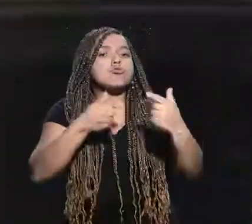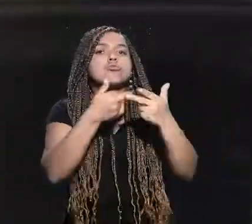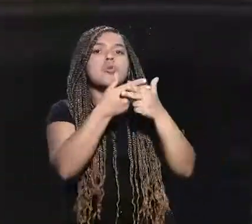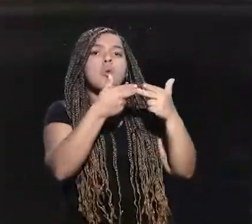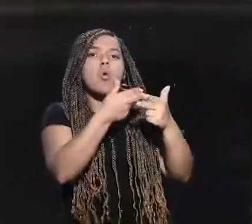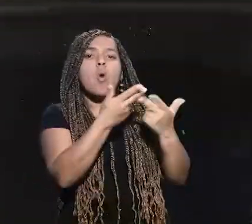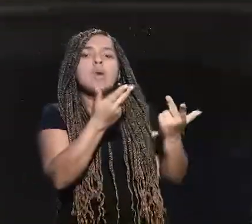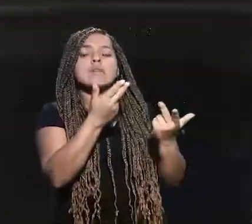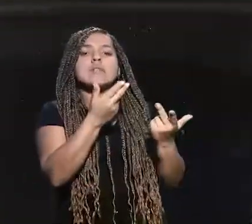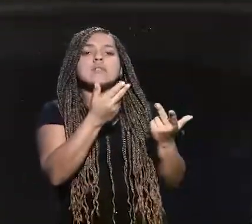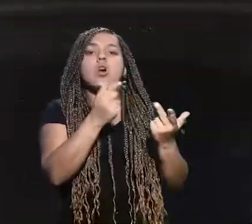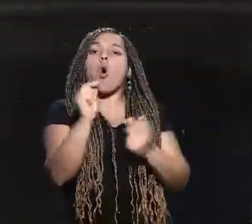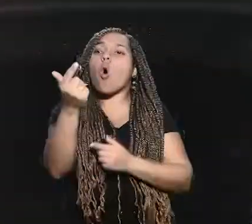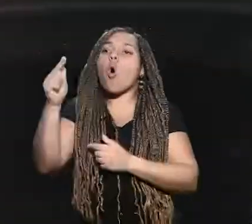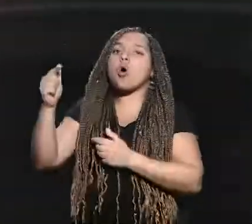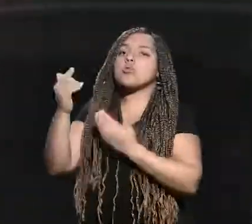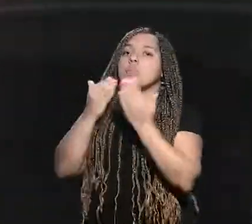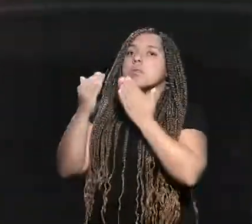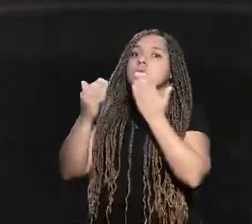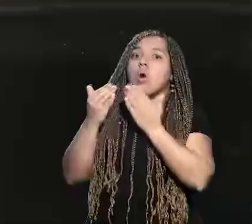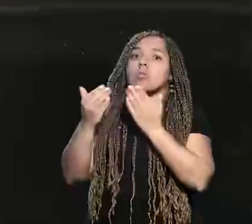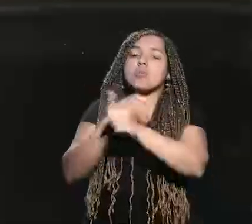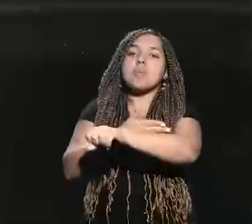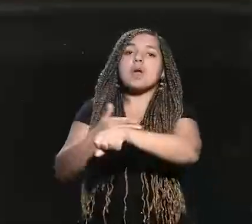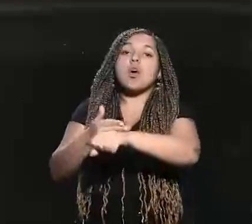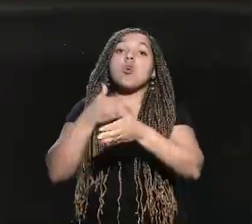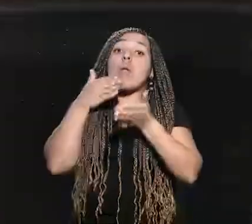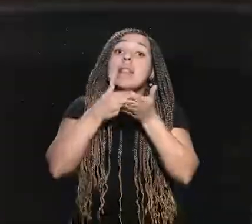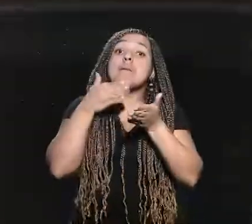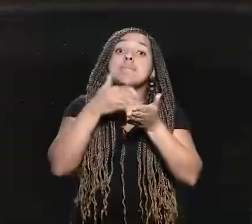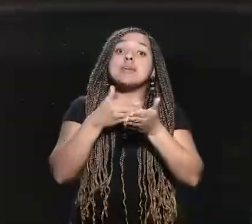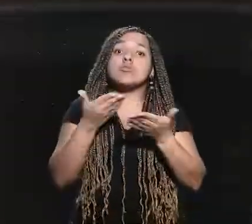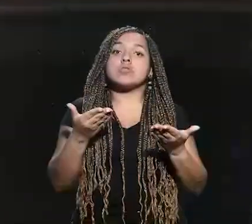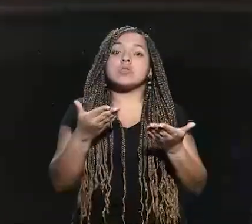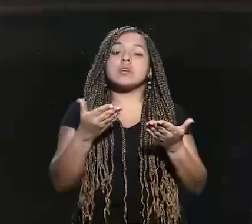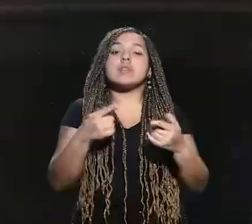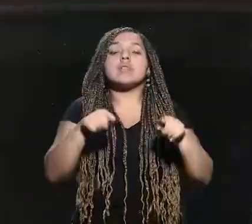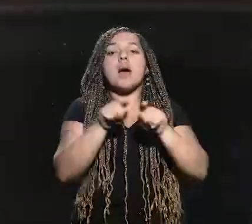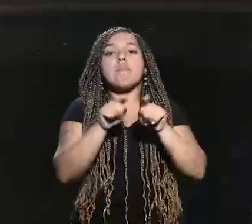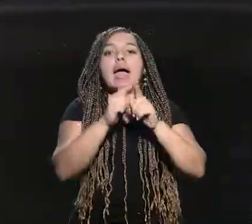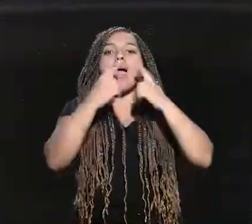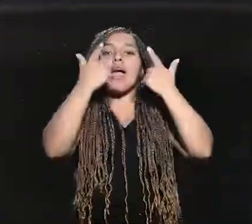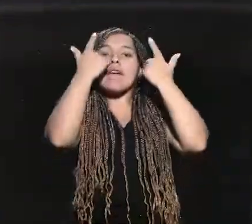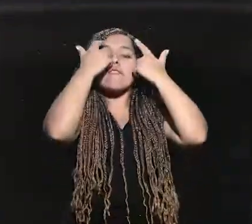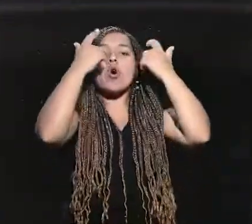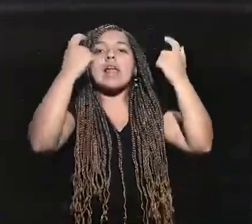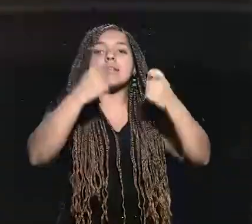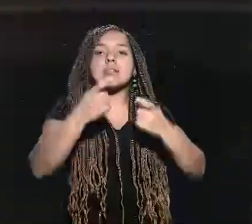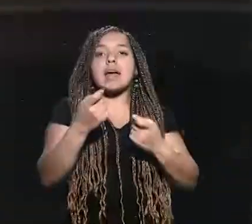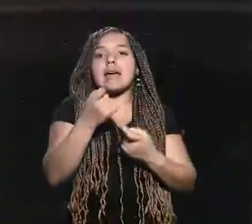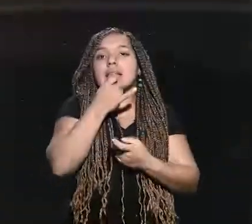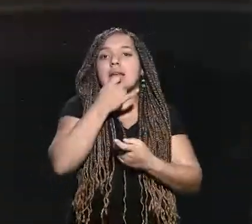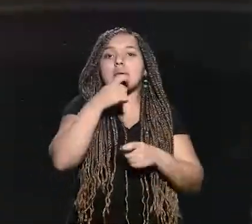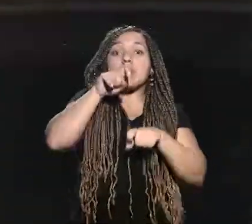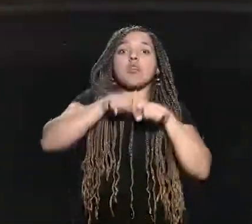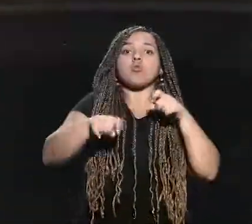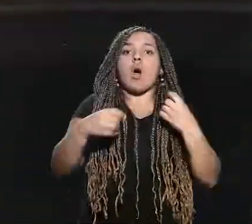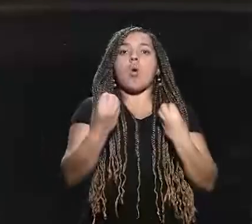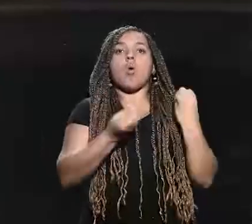não existe neutralidade, né? O corpo é político. né? E assim, os psicólogos brancos